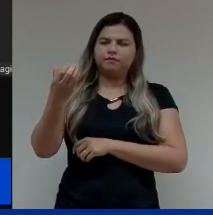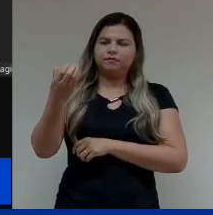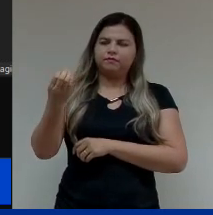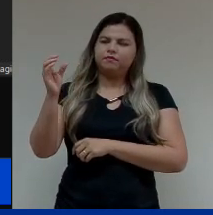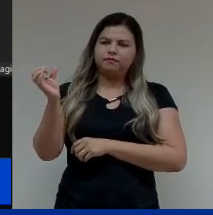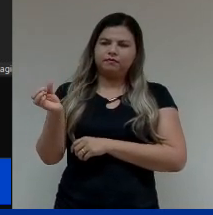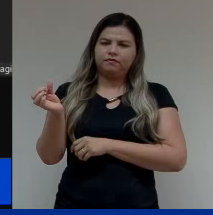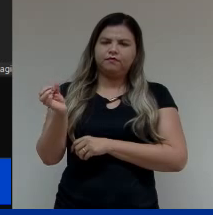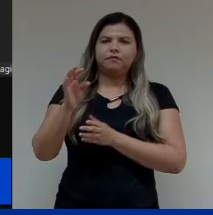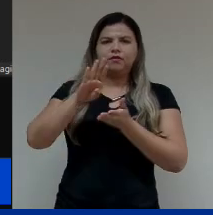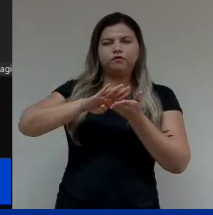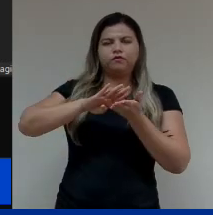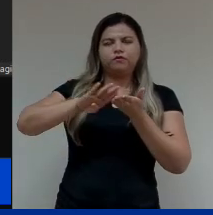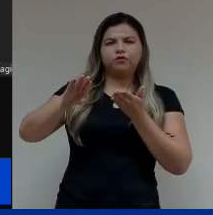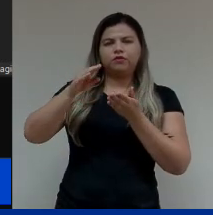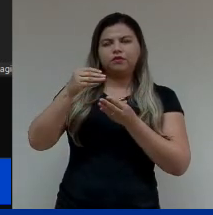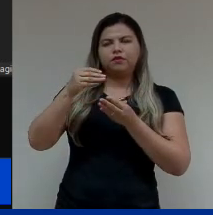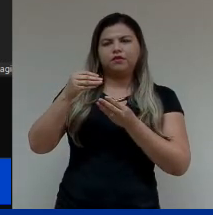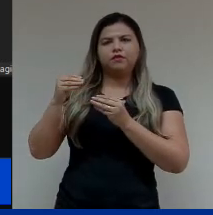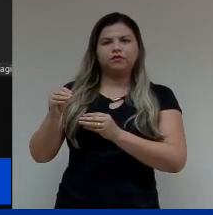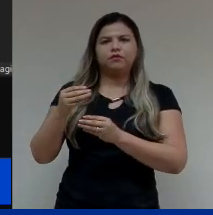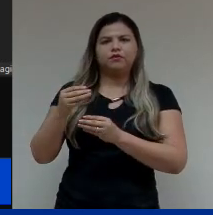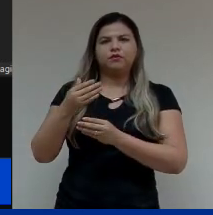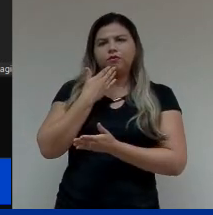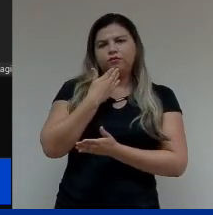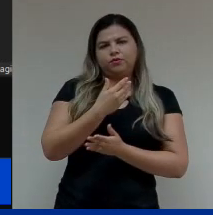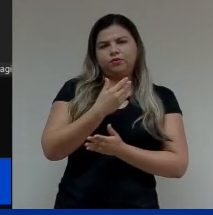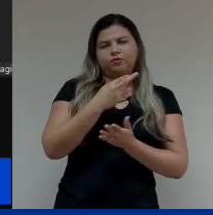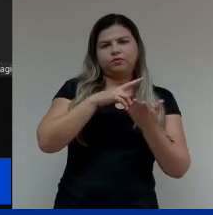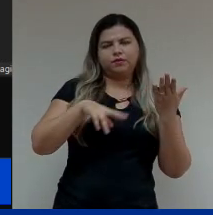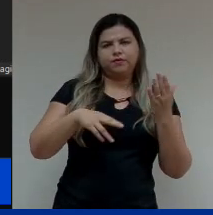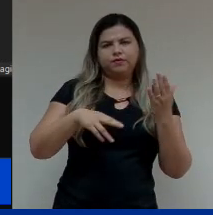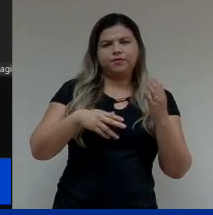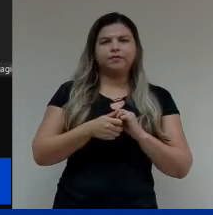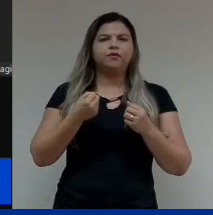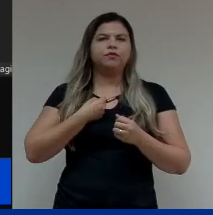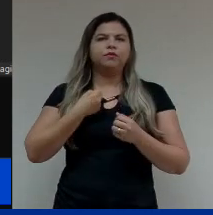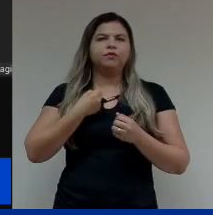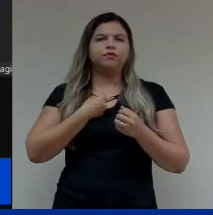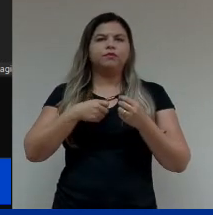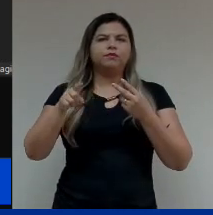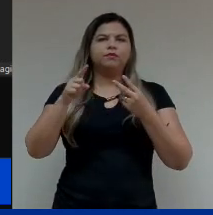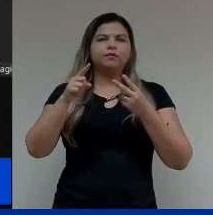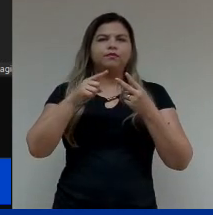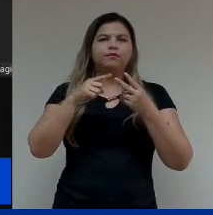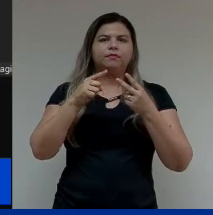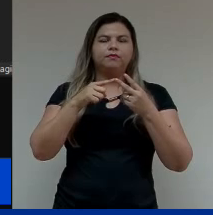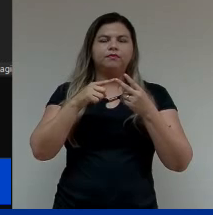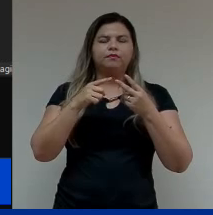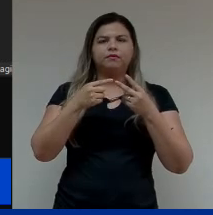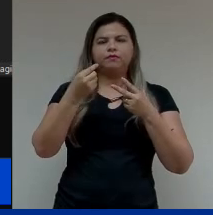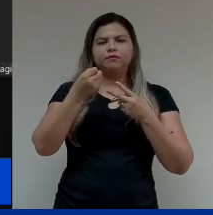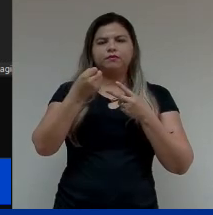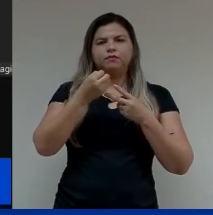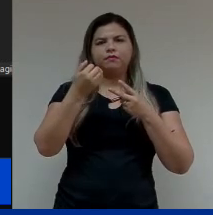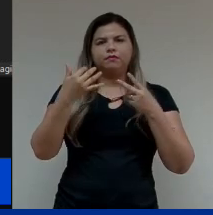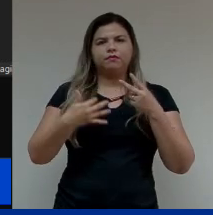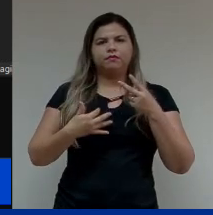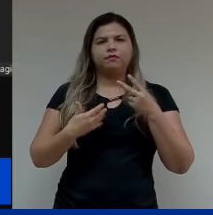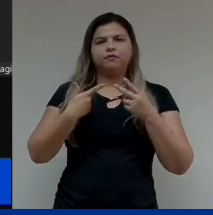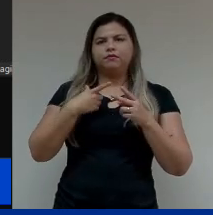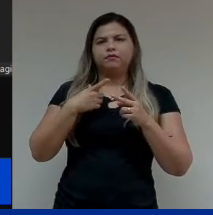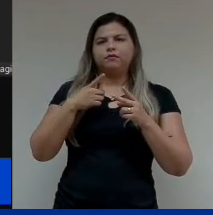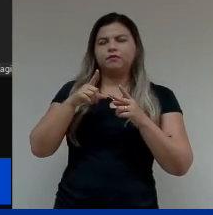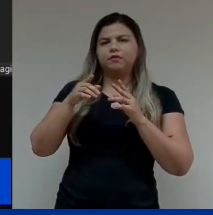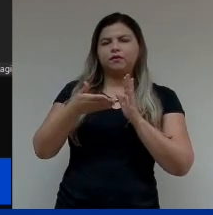foi retirado de pauta a pedido do relator. O número 2 da pauta são os embargos de declaração